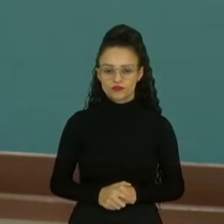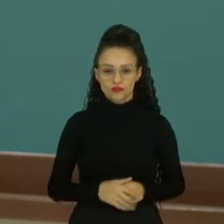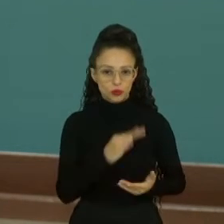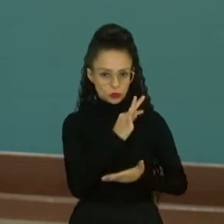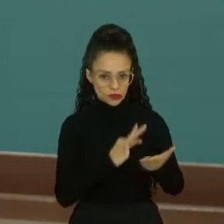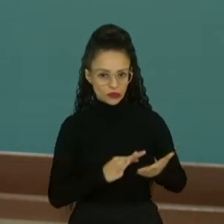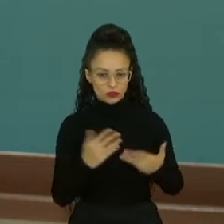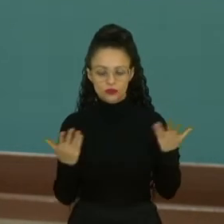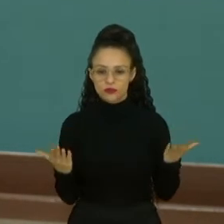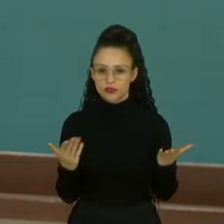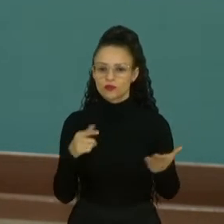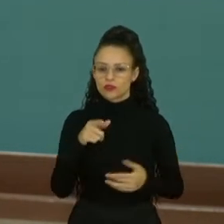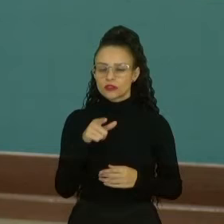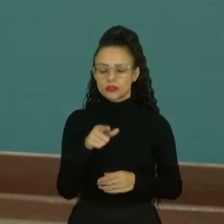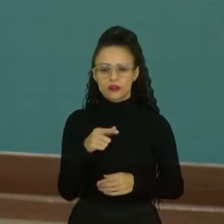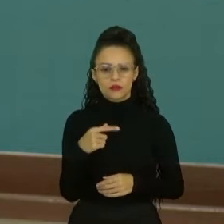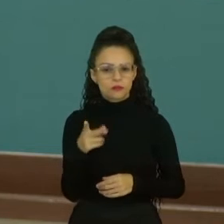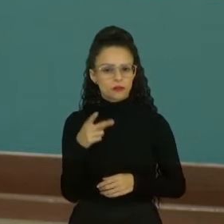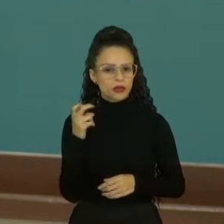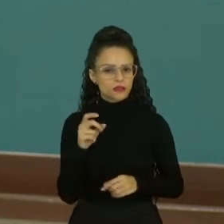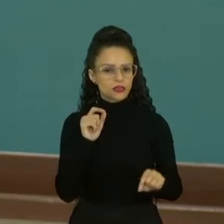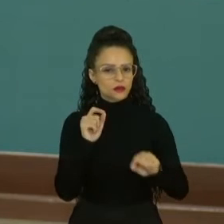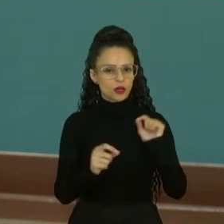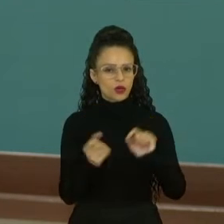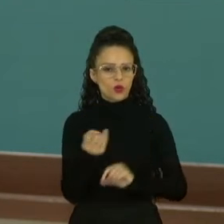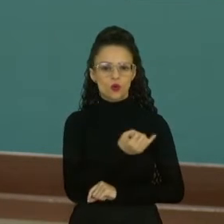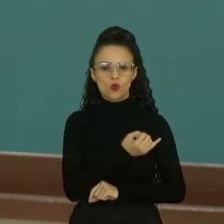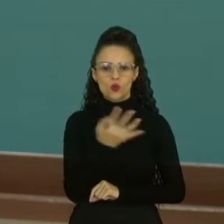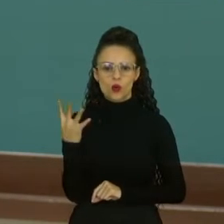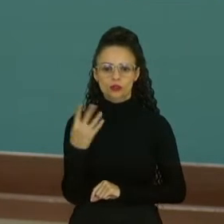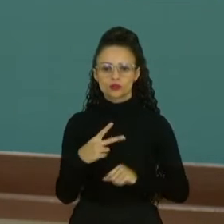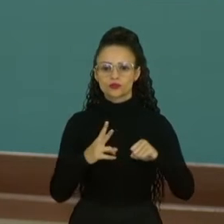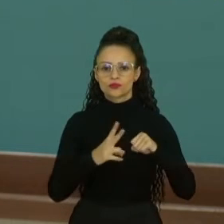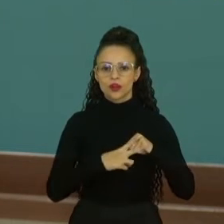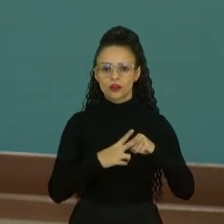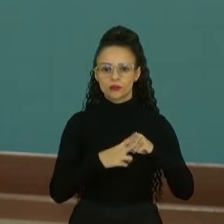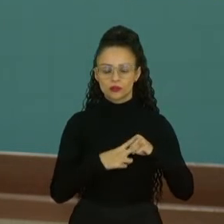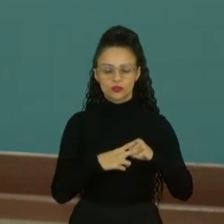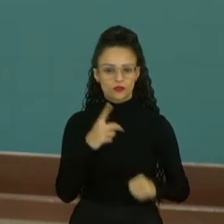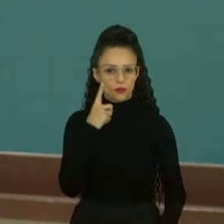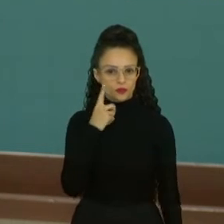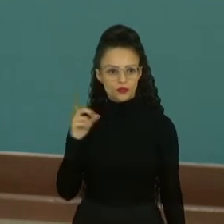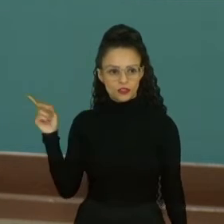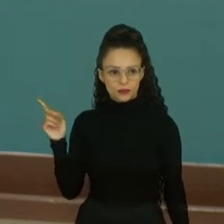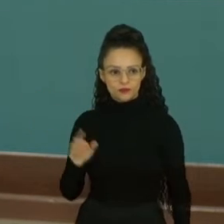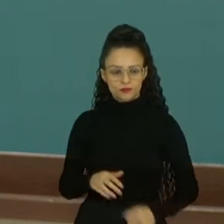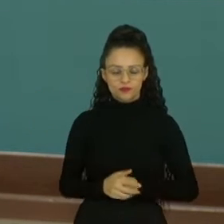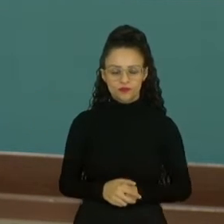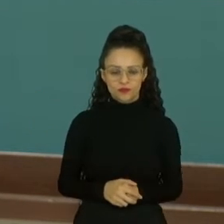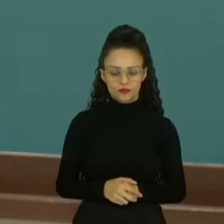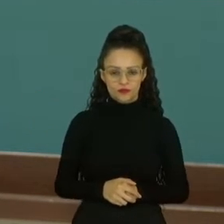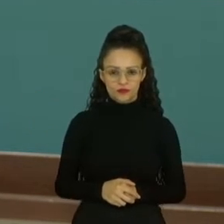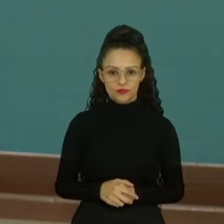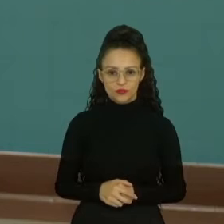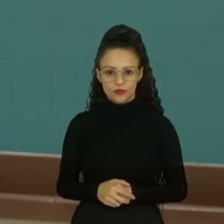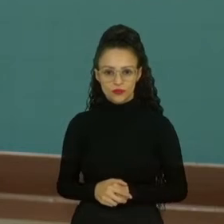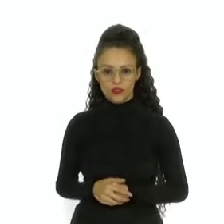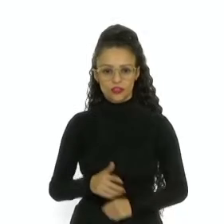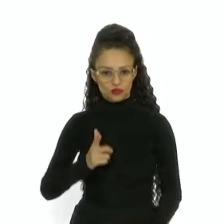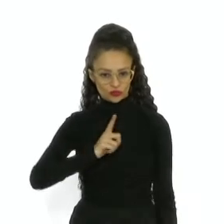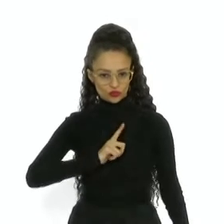texto, né? Então percebam aqui quantos são os verbos. Vamos ver juntos quais são os verbos? Olha